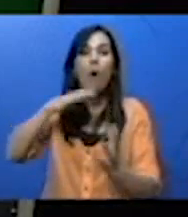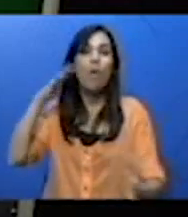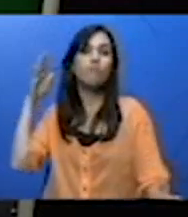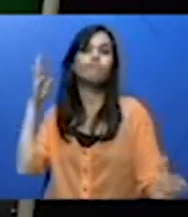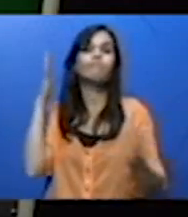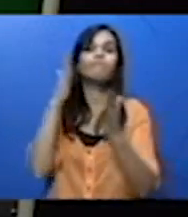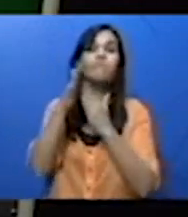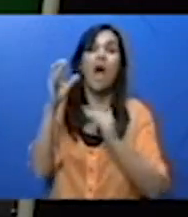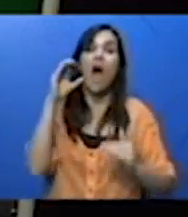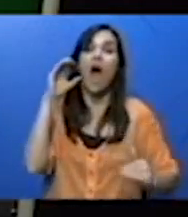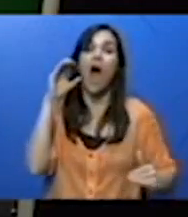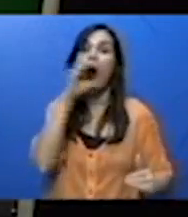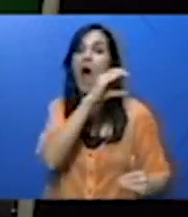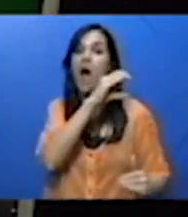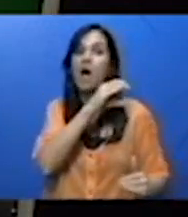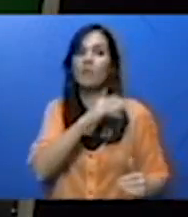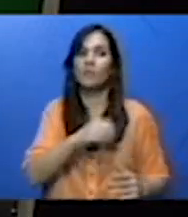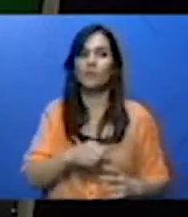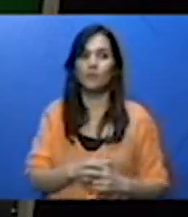essa, né?